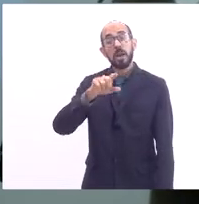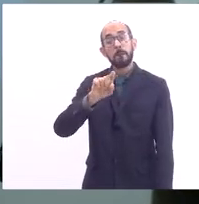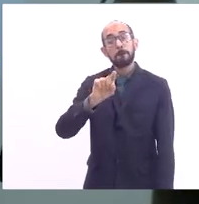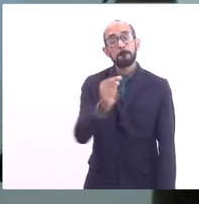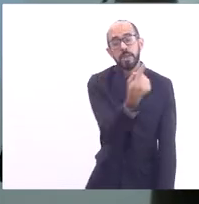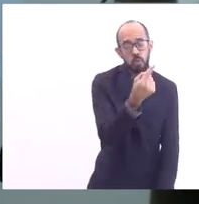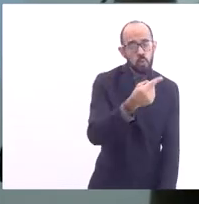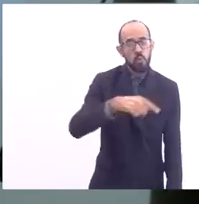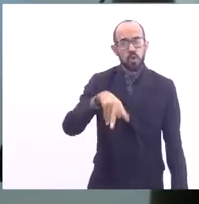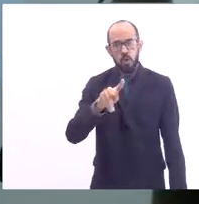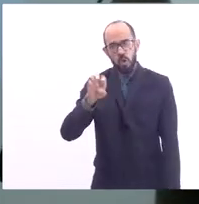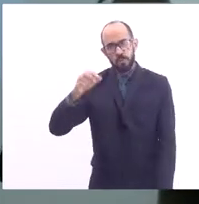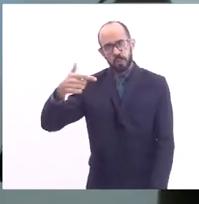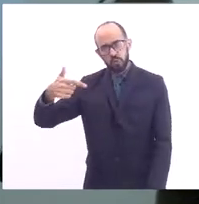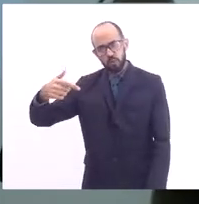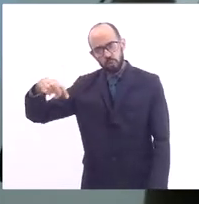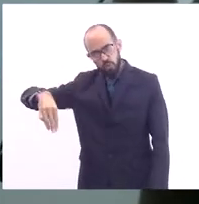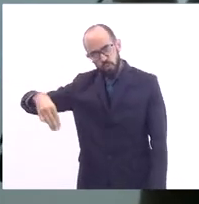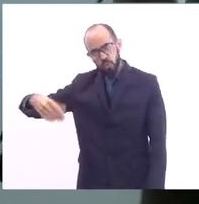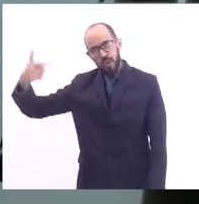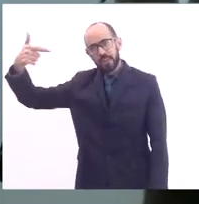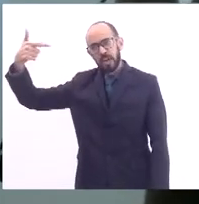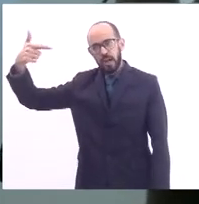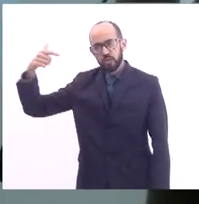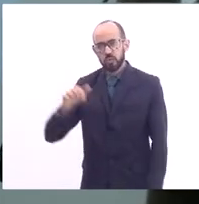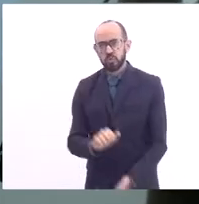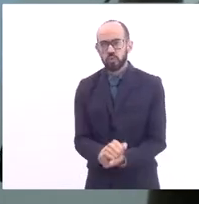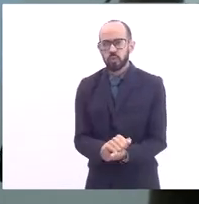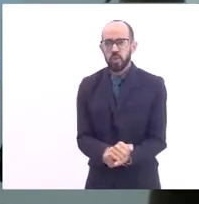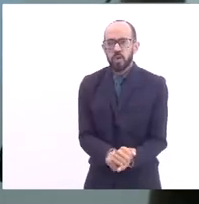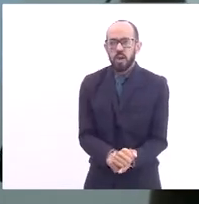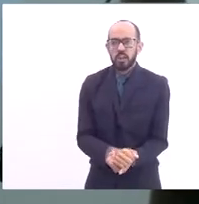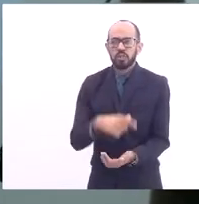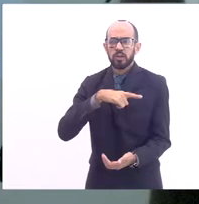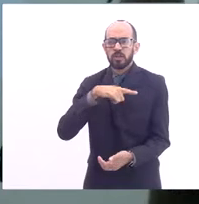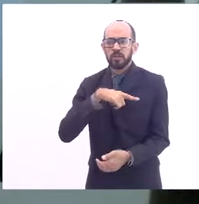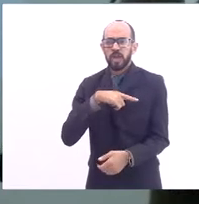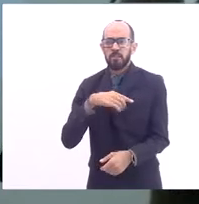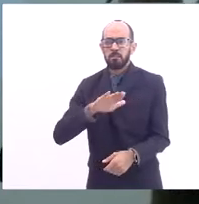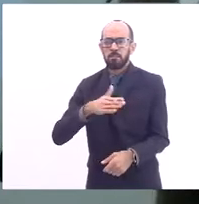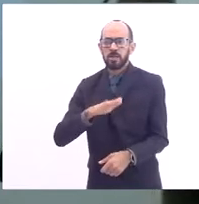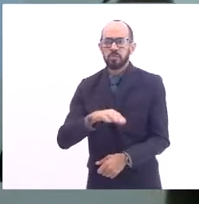3 milhões de clientes, uma média de 92 clientes por quilômetro quadrado,